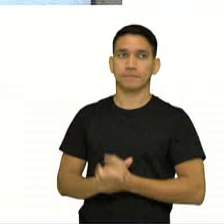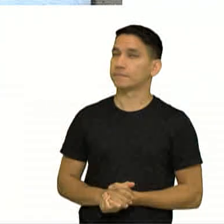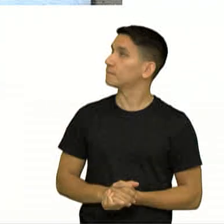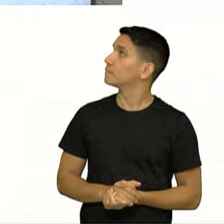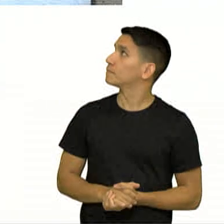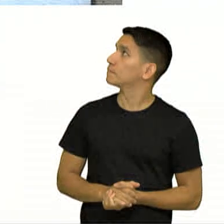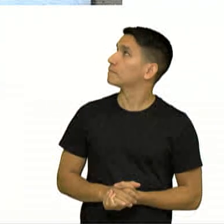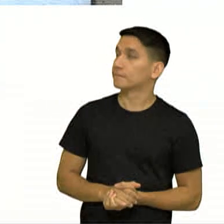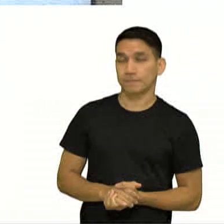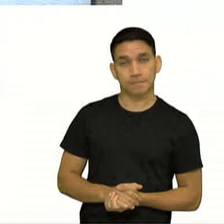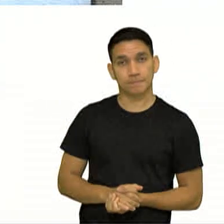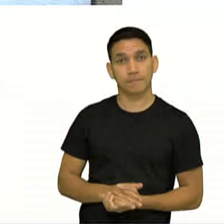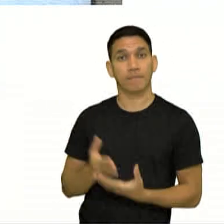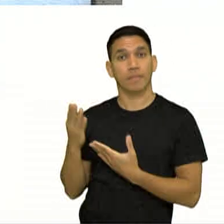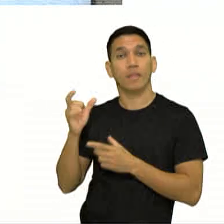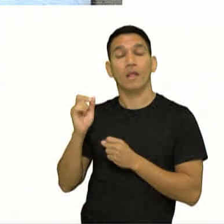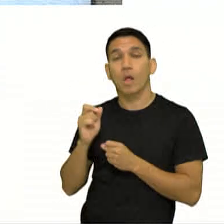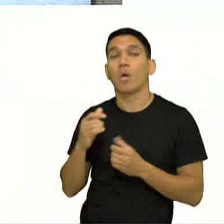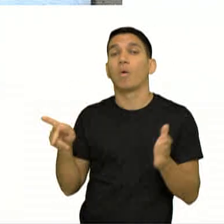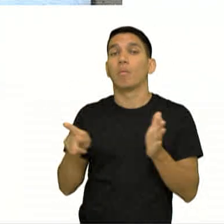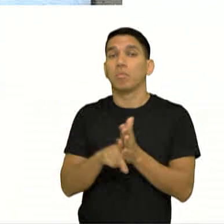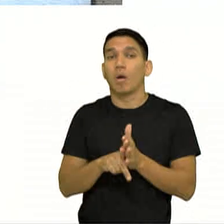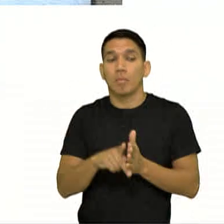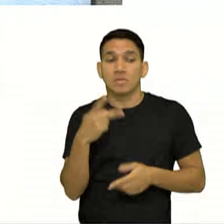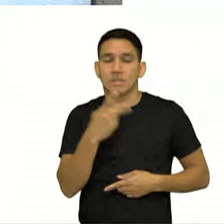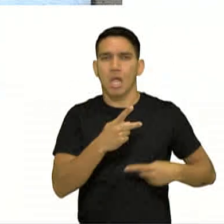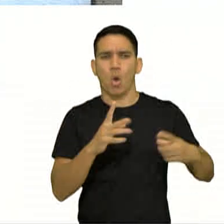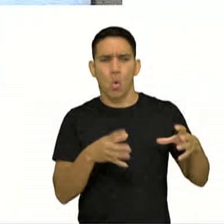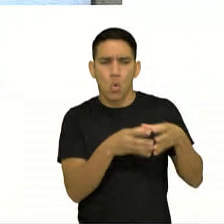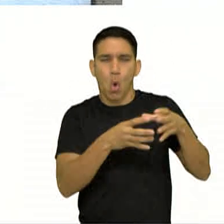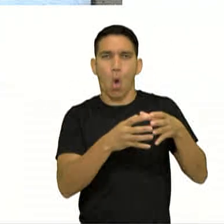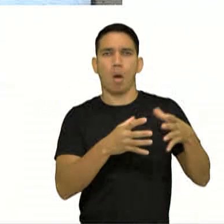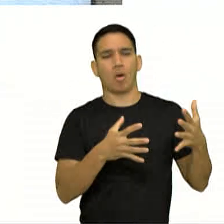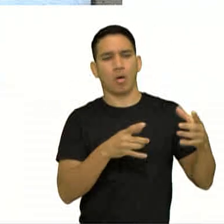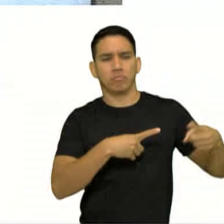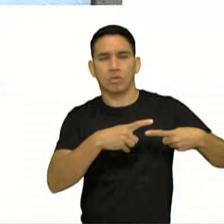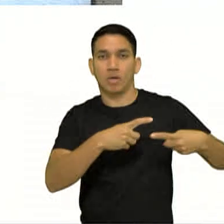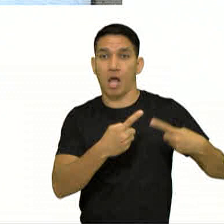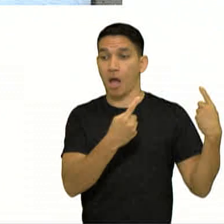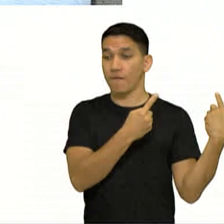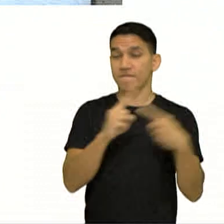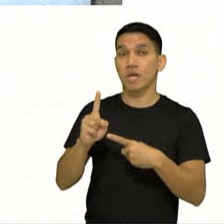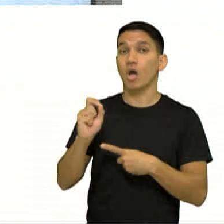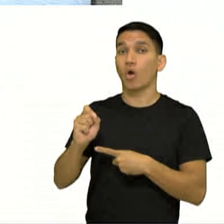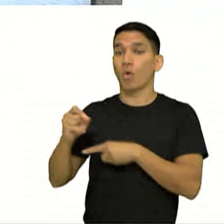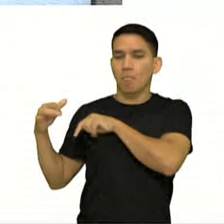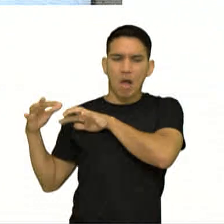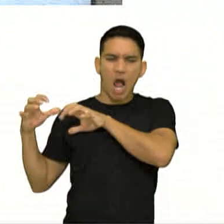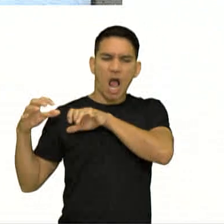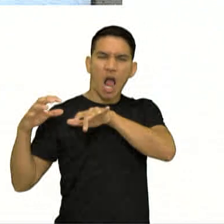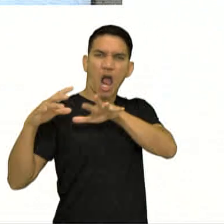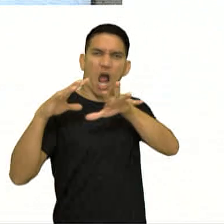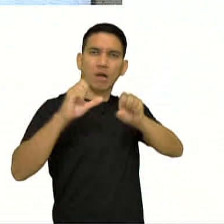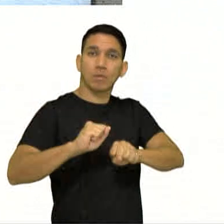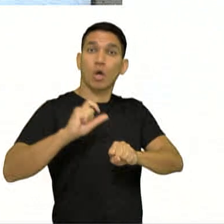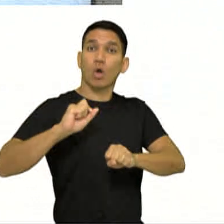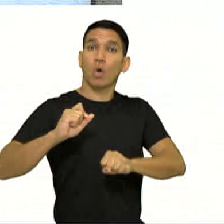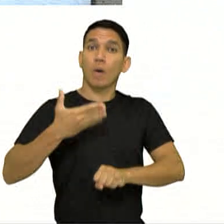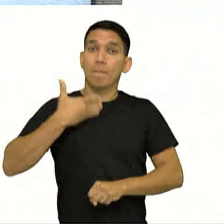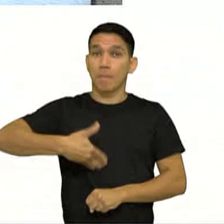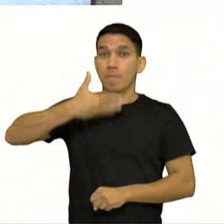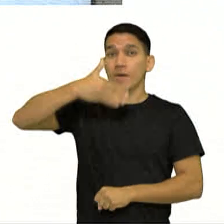Então, com seus guerreiros, ele vai conseguir deter o avanço, pessoal, dos muçulmanos ali na